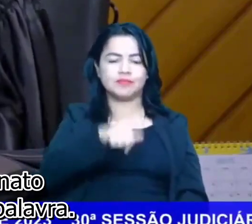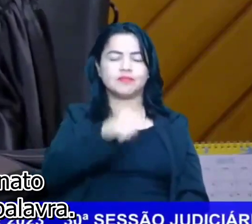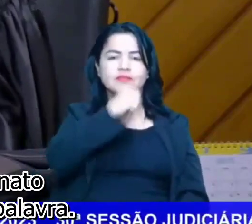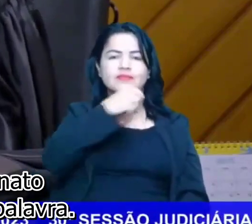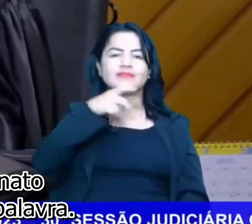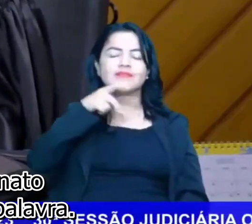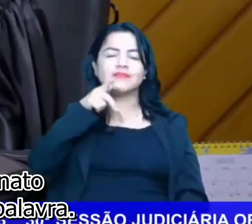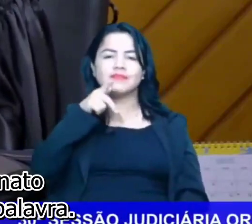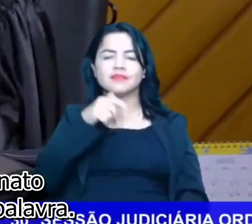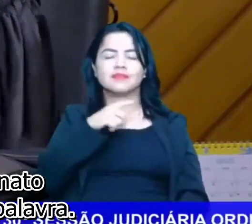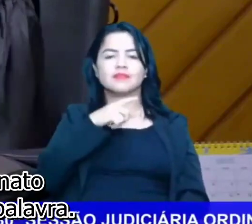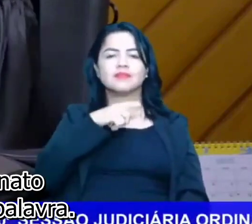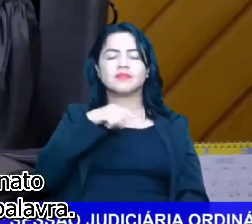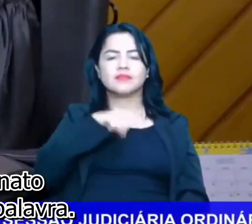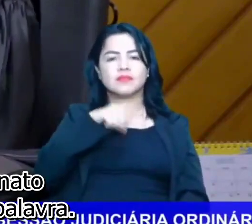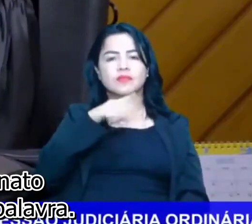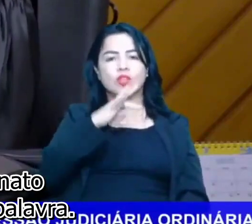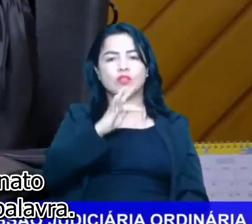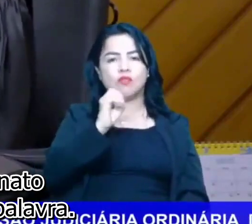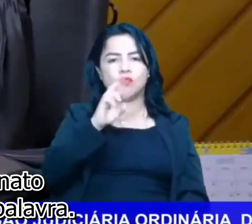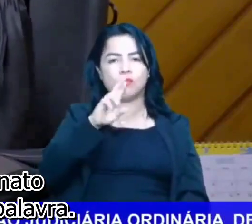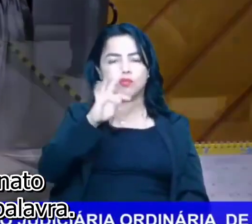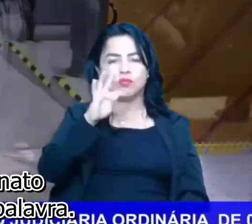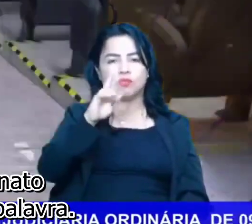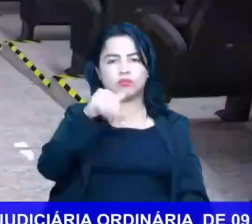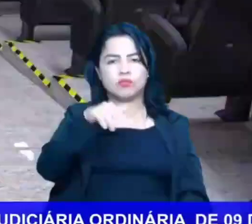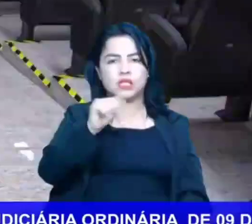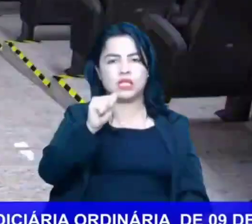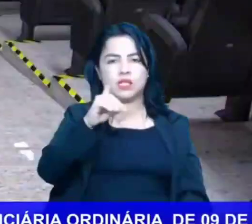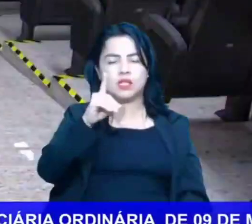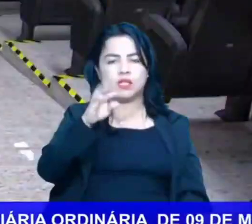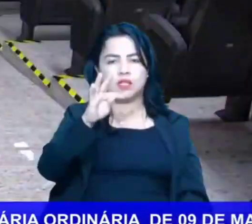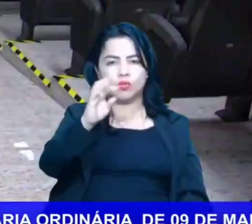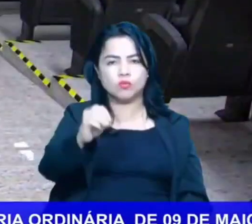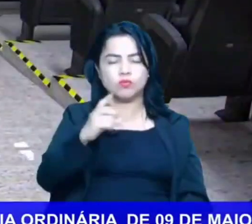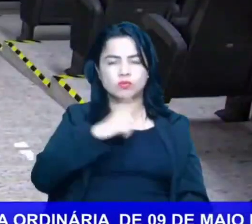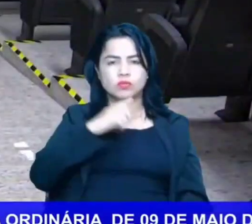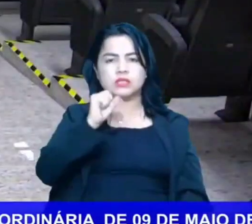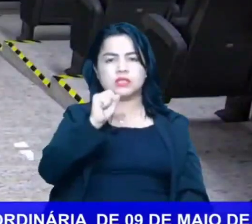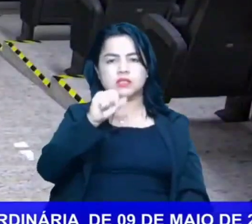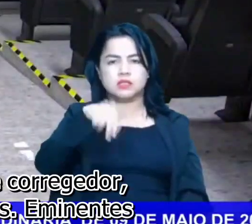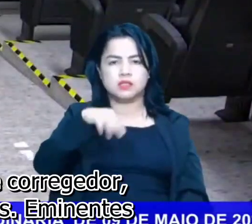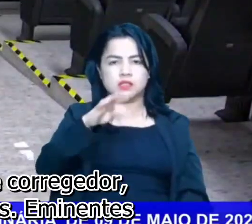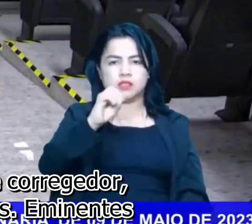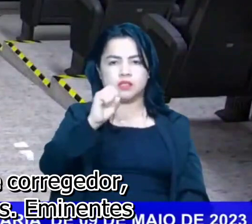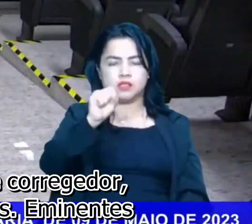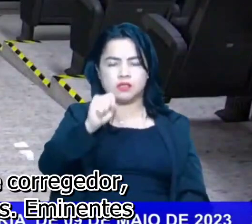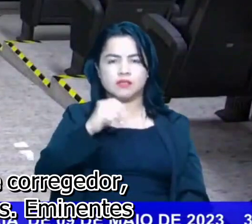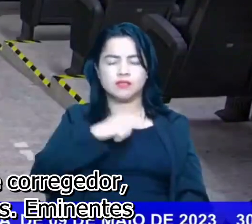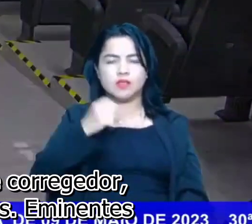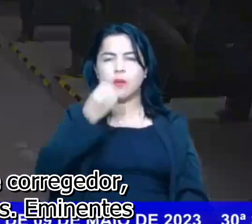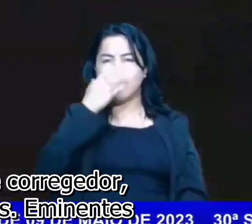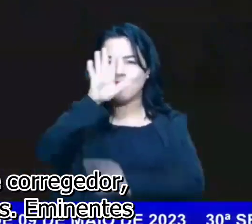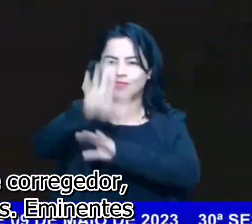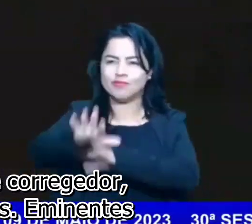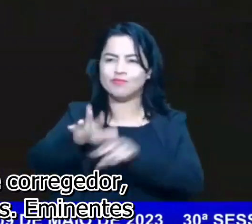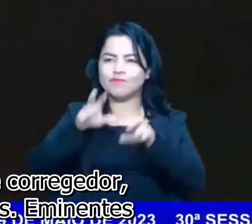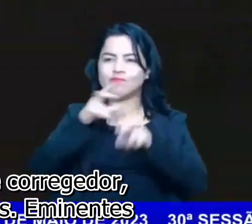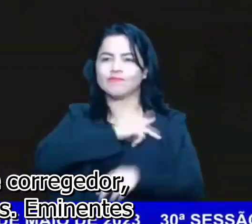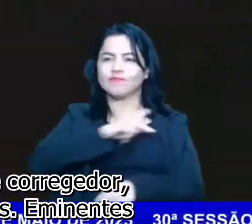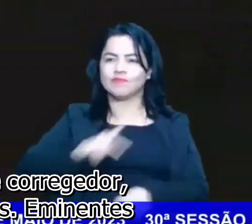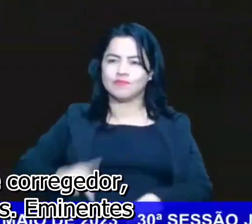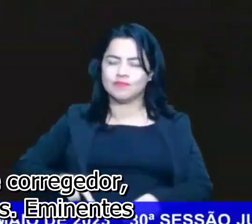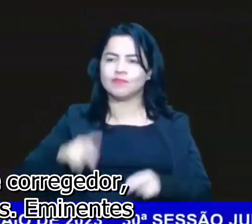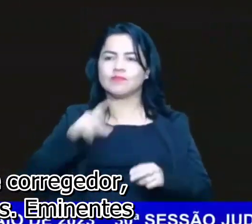Macapá e o interessado é Fortunato Santos Vilhena. Vossa Excelência está com a palavra. Imagem ampla do plenário, Boa tarde, senhor desembargadores presidente. acomodados Boa em seus tarde,